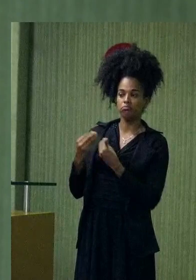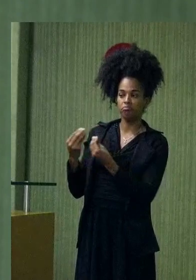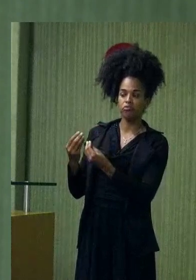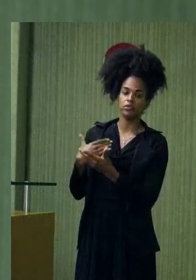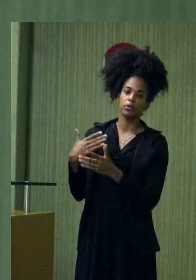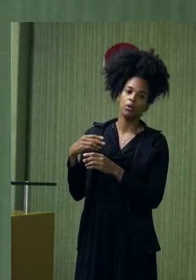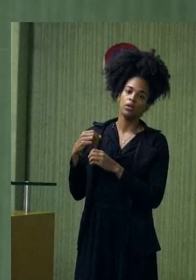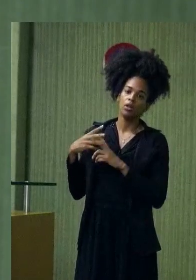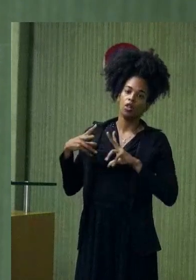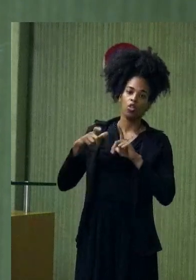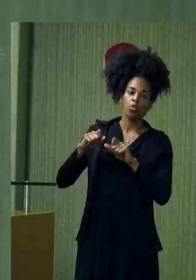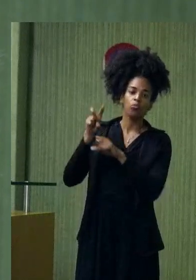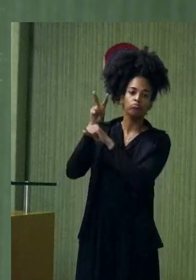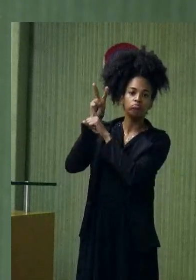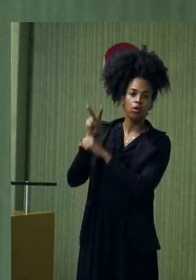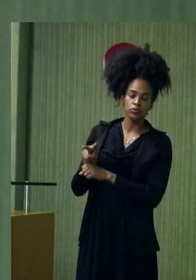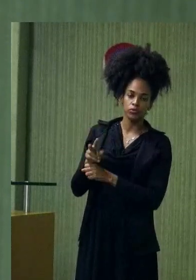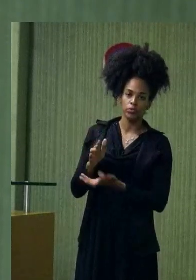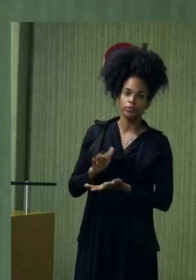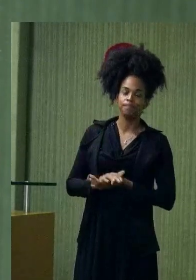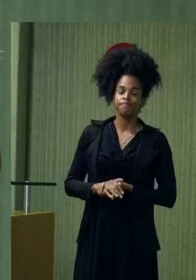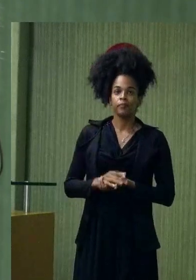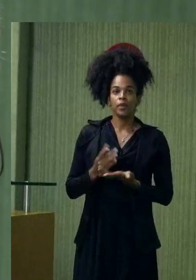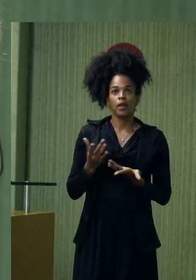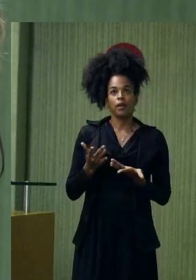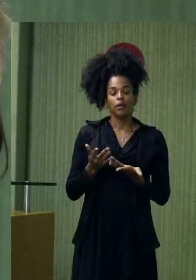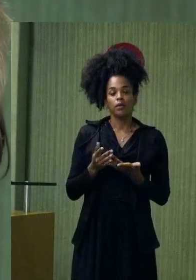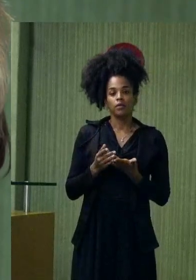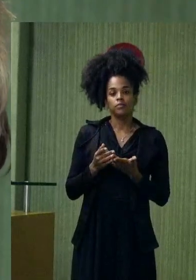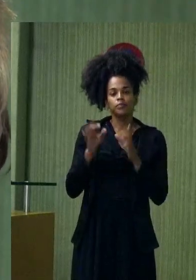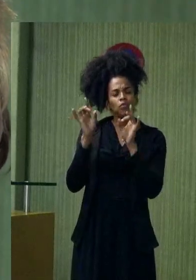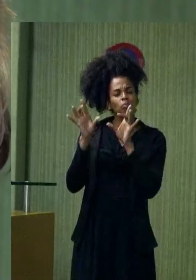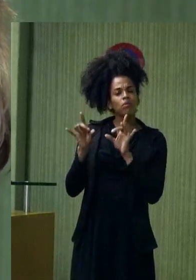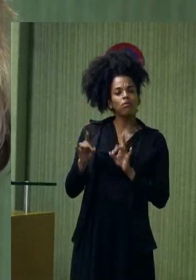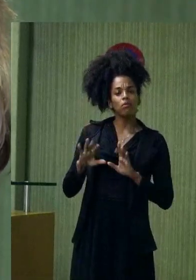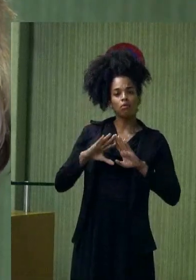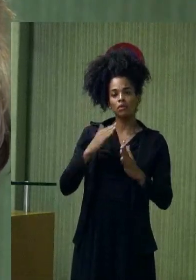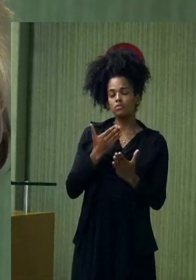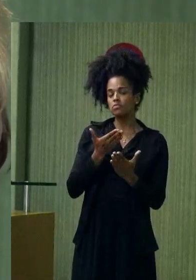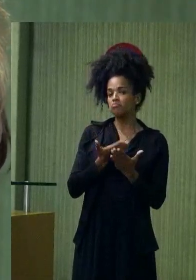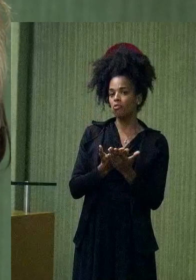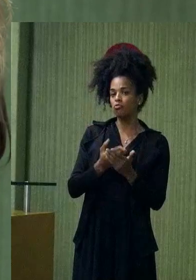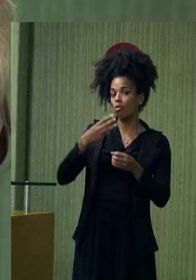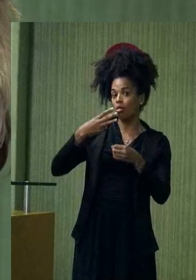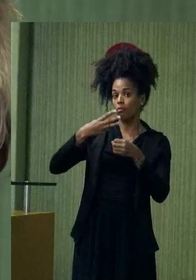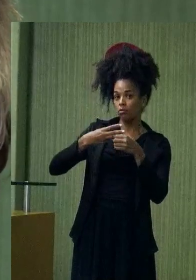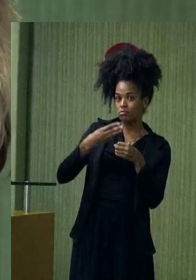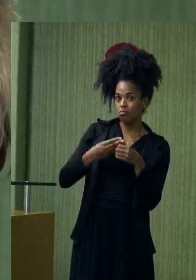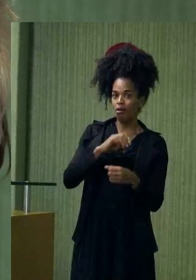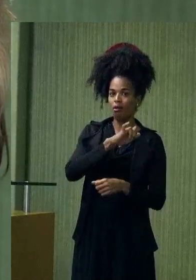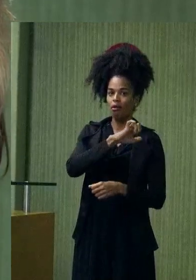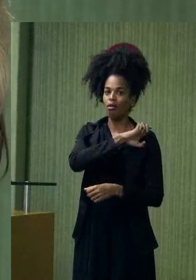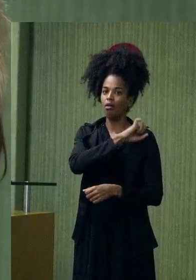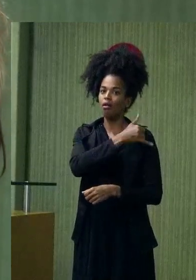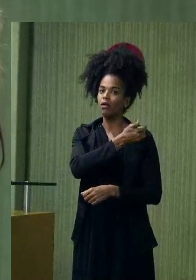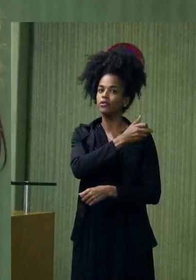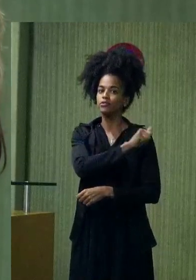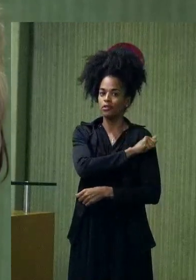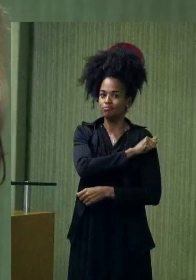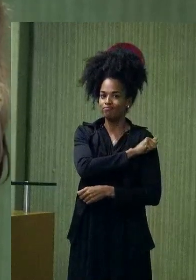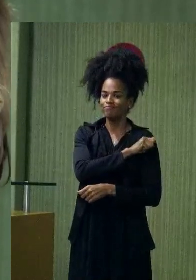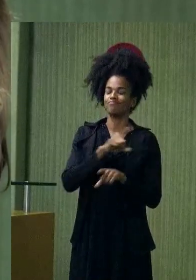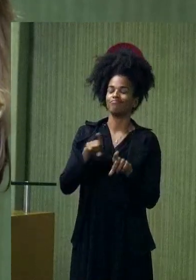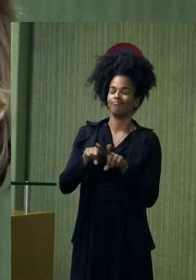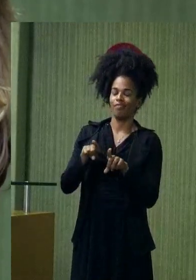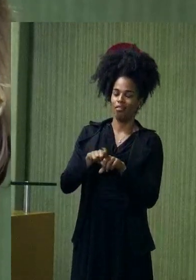Principalmente quando a Escola Municipal ela também tá atendendo o EJA ela também tá